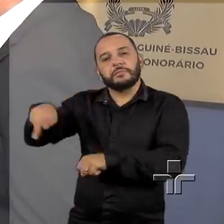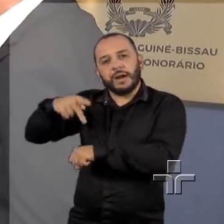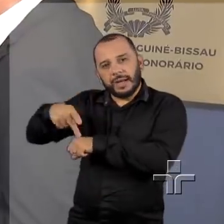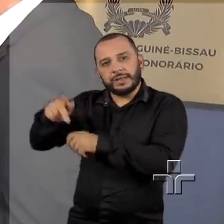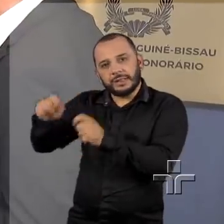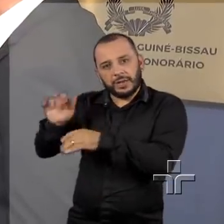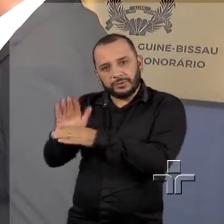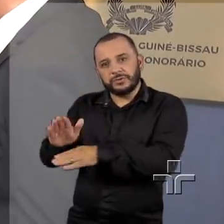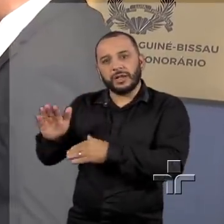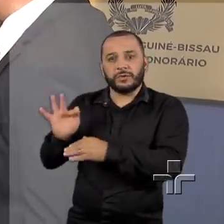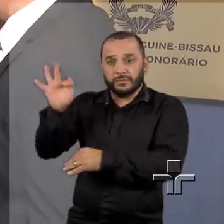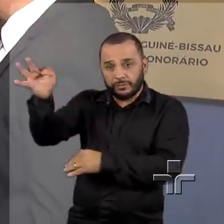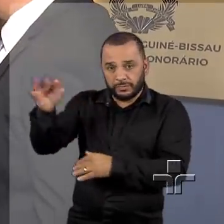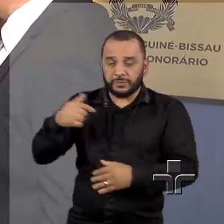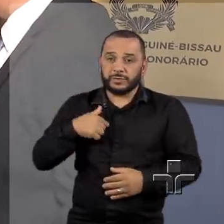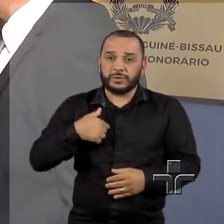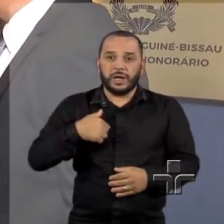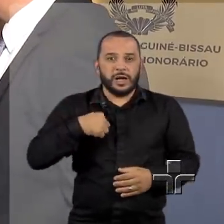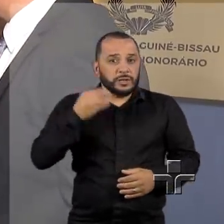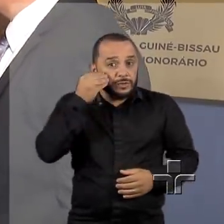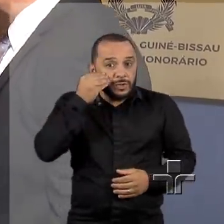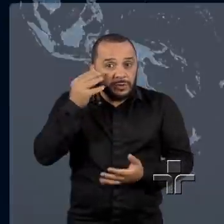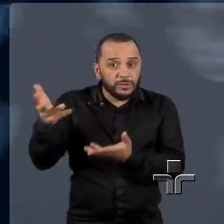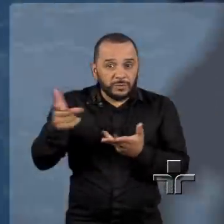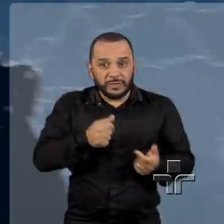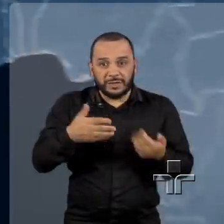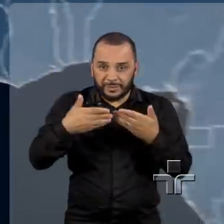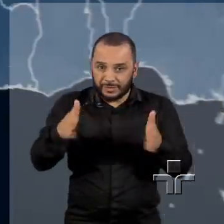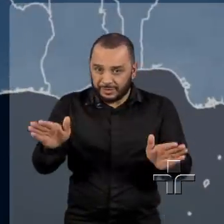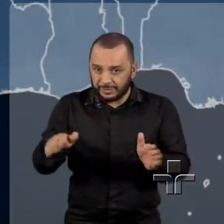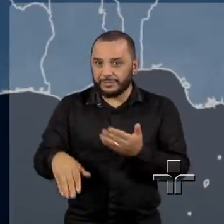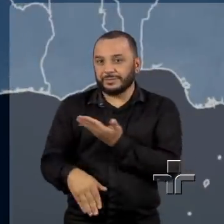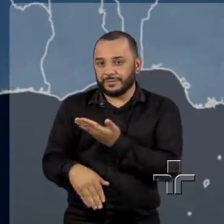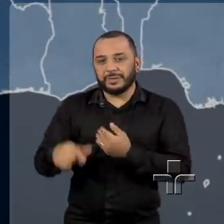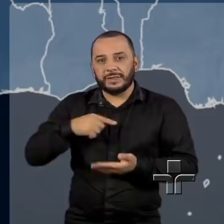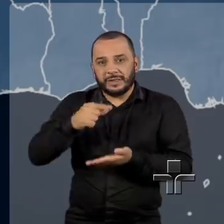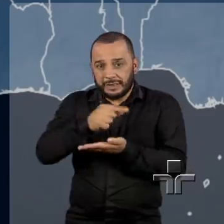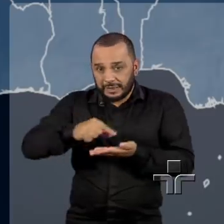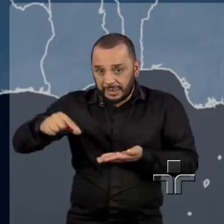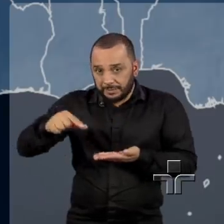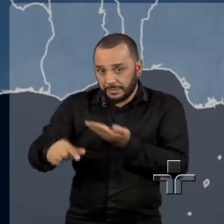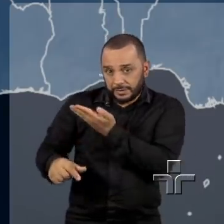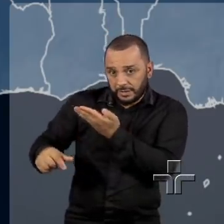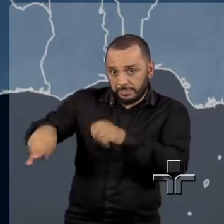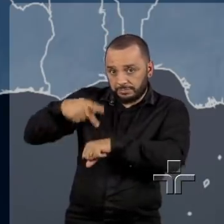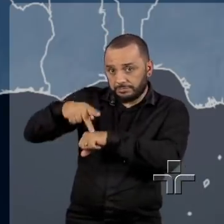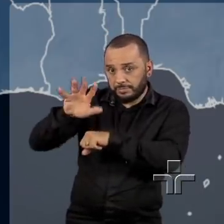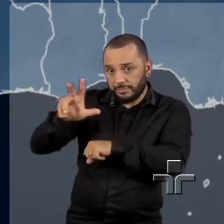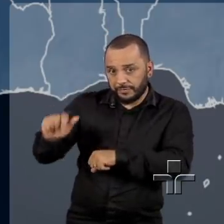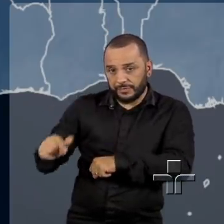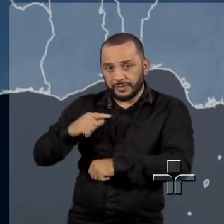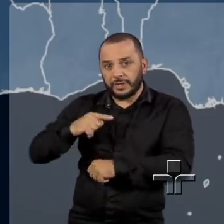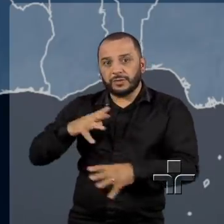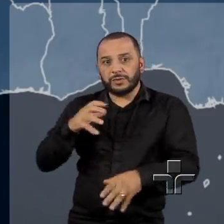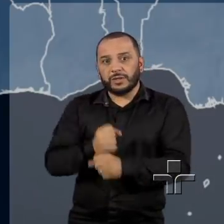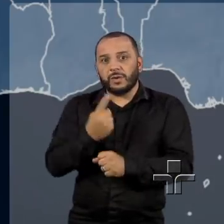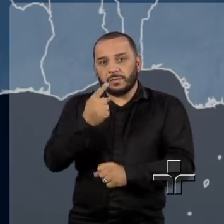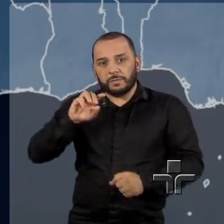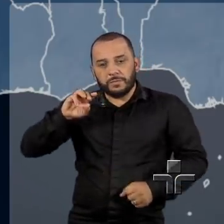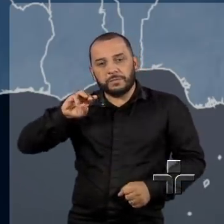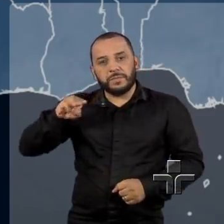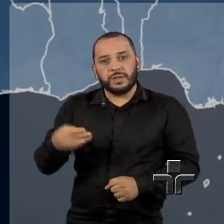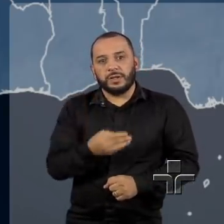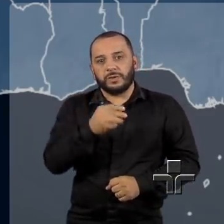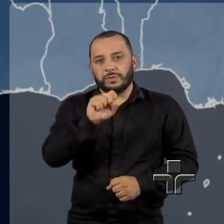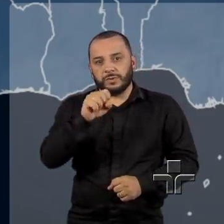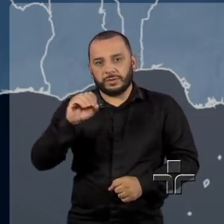Joyce Ribeiro foi uma das convidadas na inauguração. A Guiné-Bissau, na costa ocidental africana, tem 1.800.000 habitantes